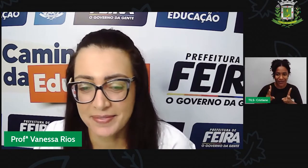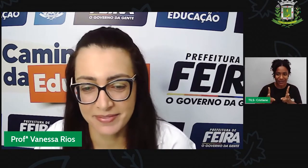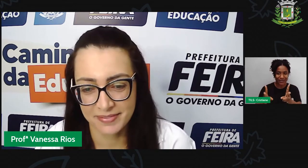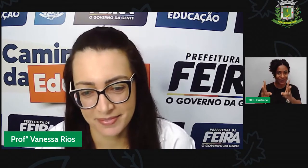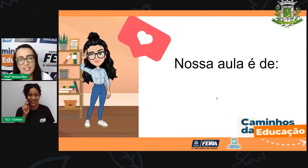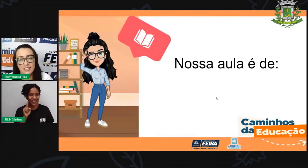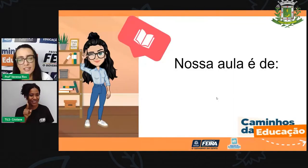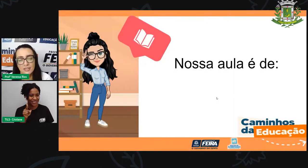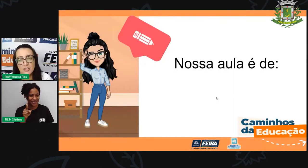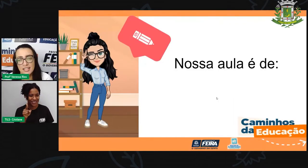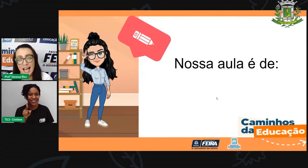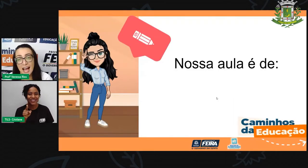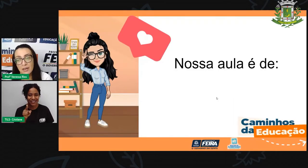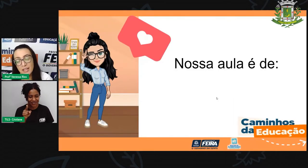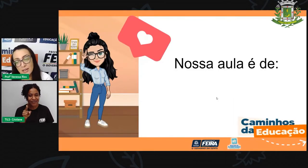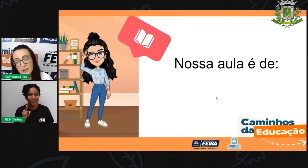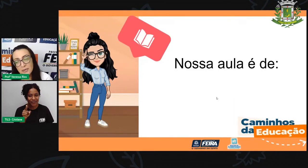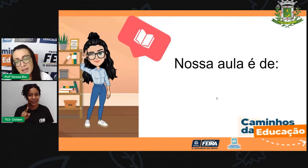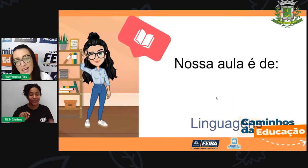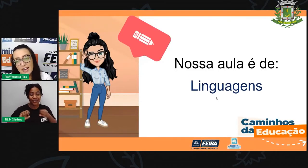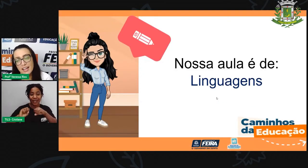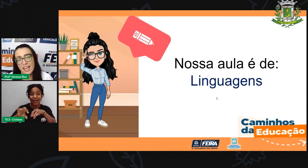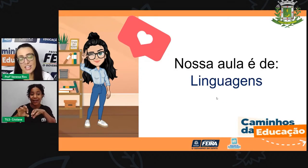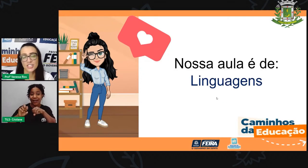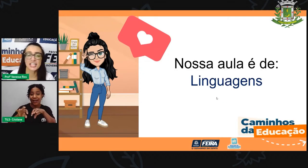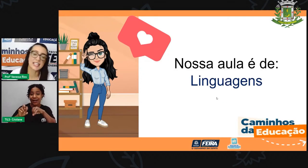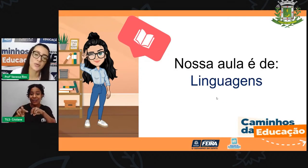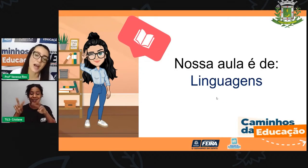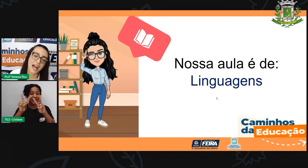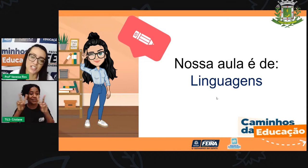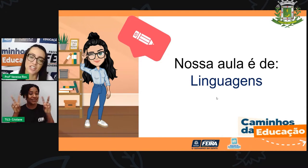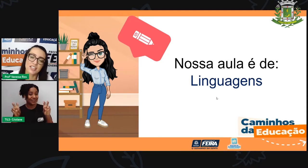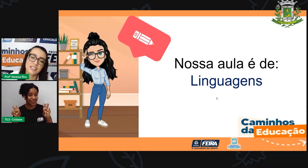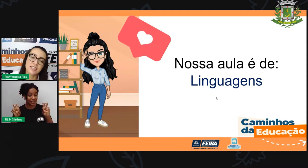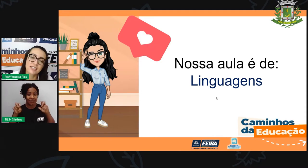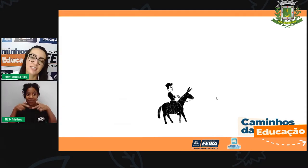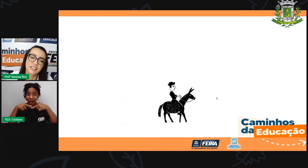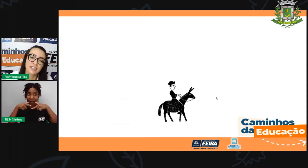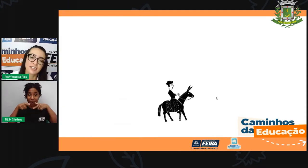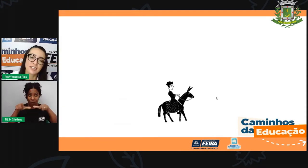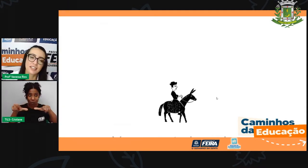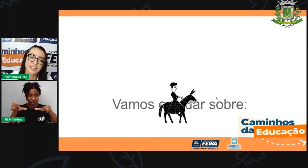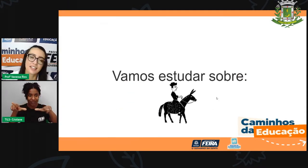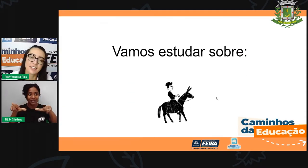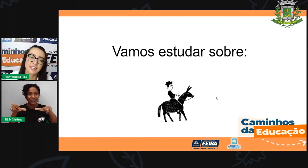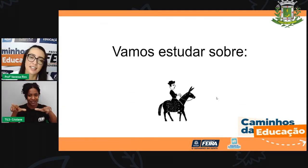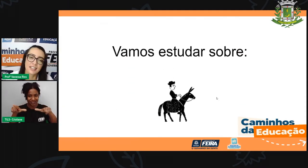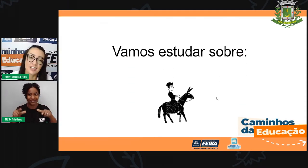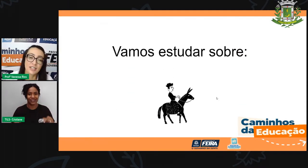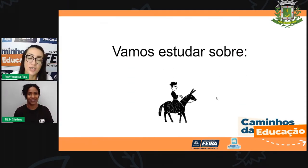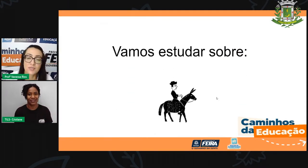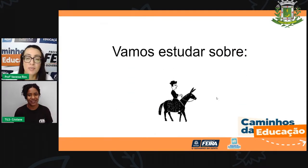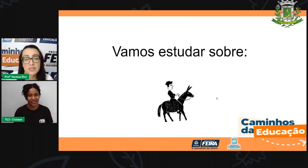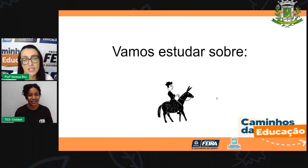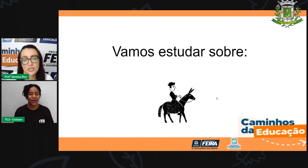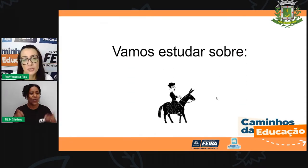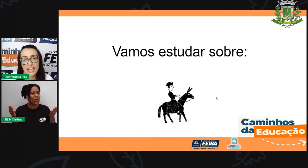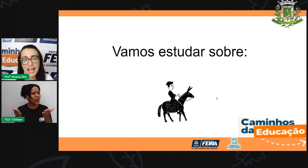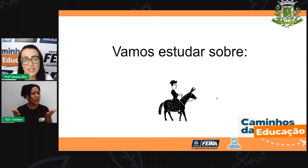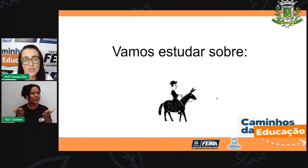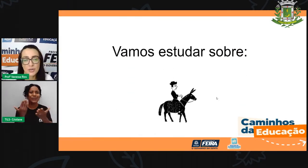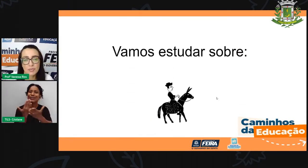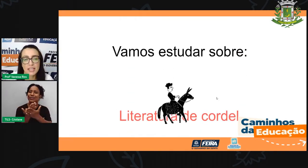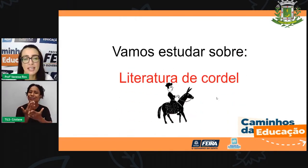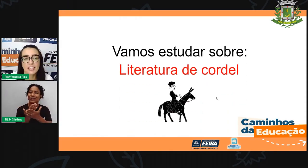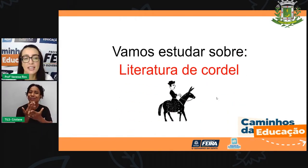é? Nossa aula agora é de linguagens. E nós vamos